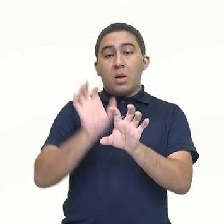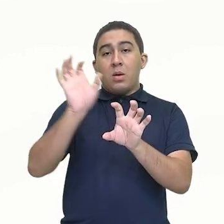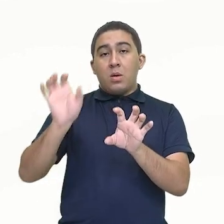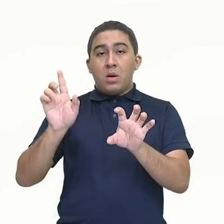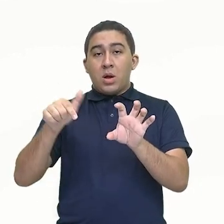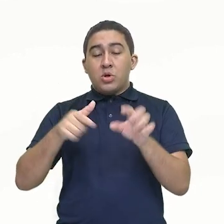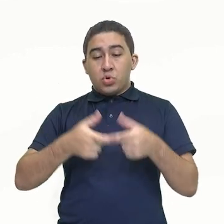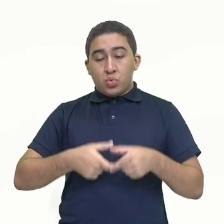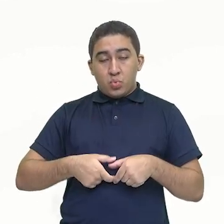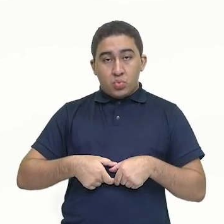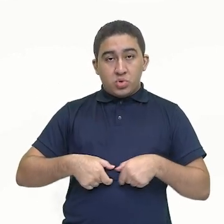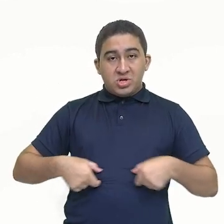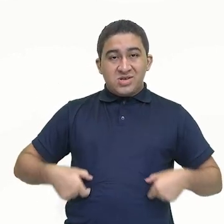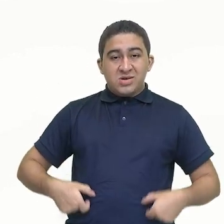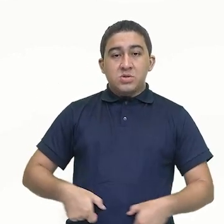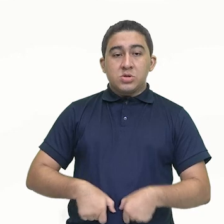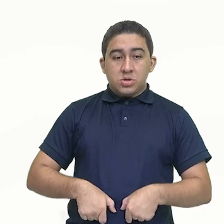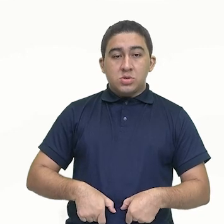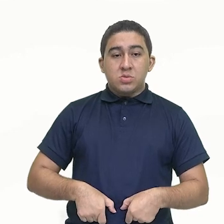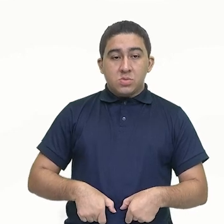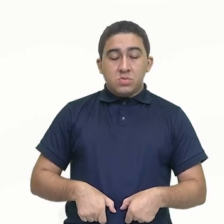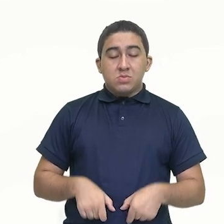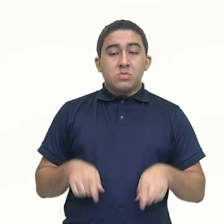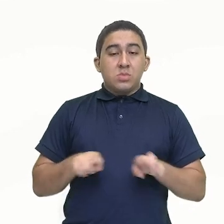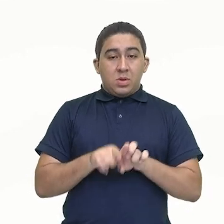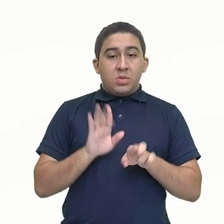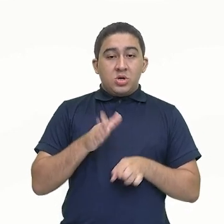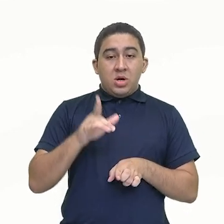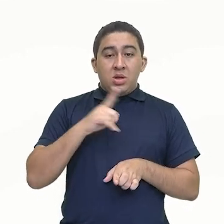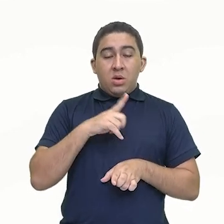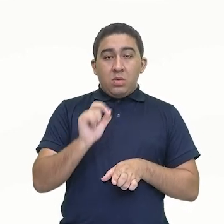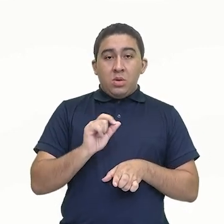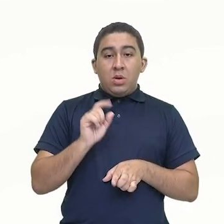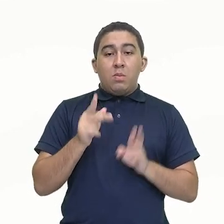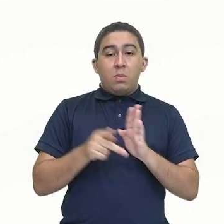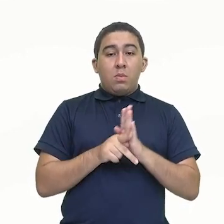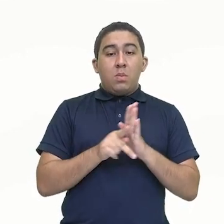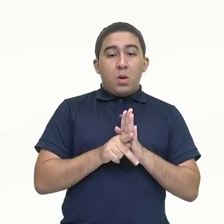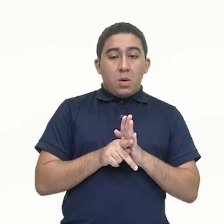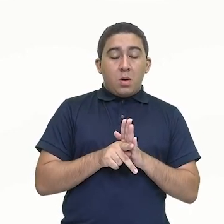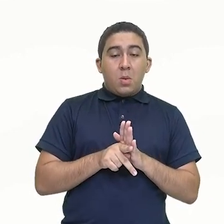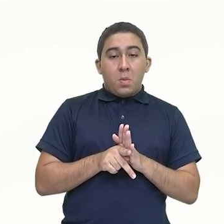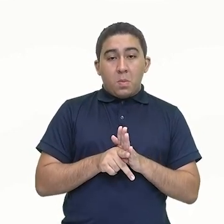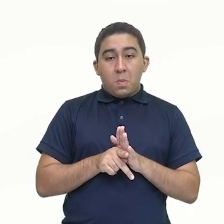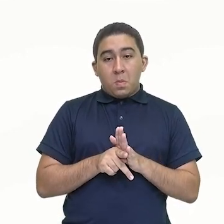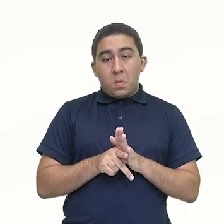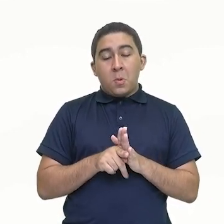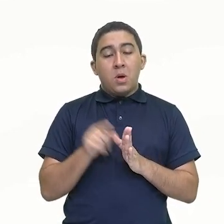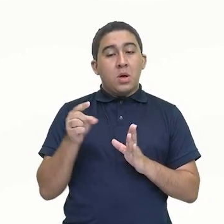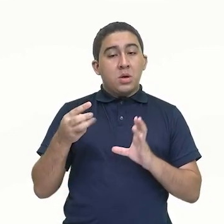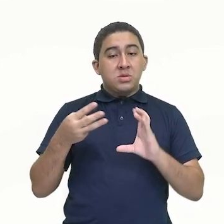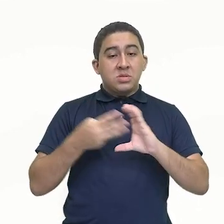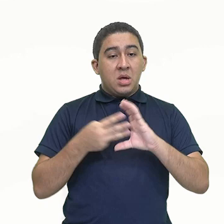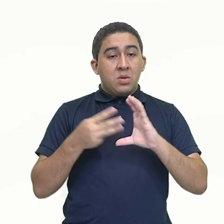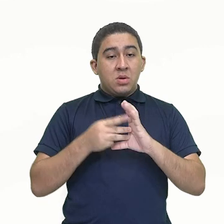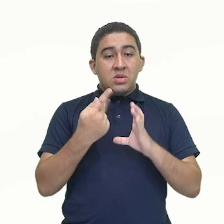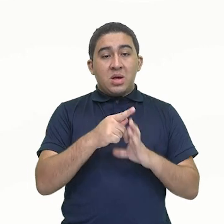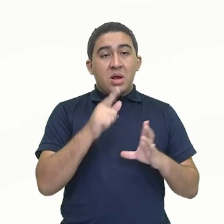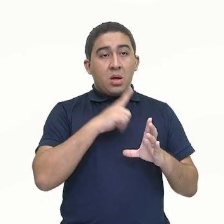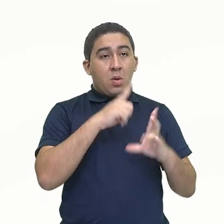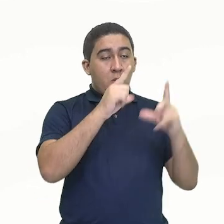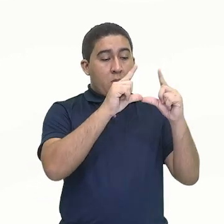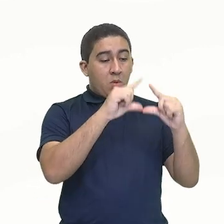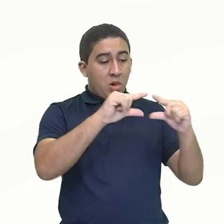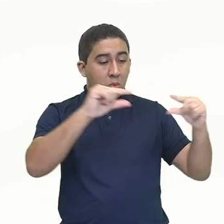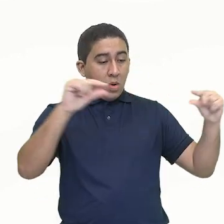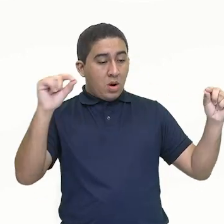aqui do intestino, né, que já possuem as vilosidades. Eu não comentei da célula muscular, que ela é mais